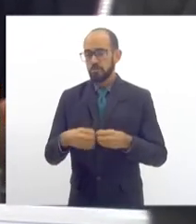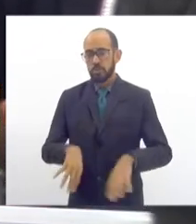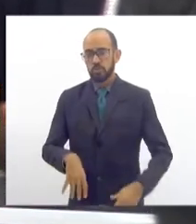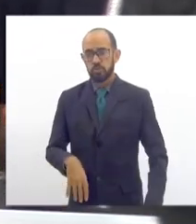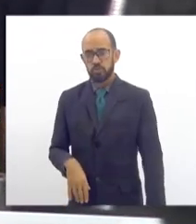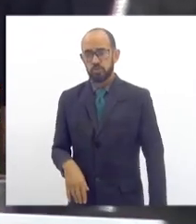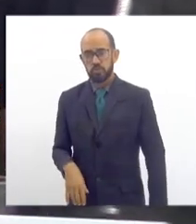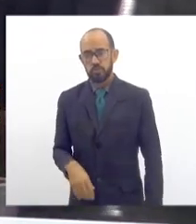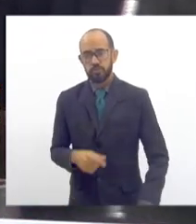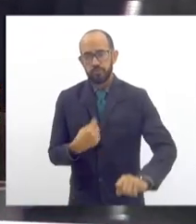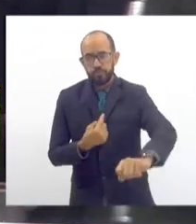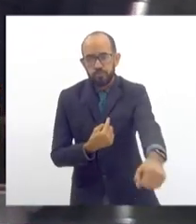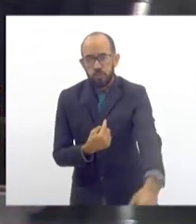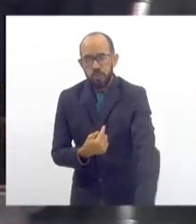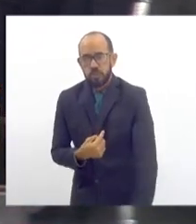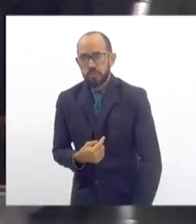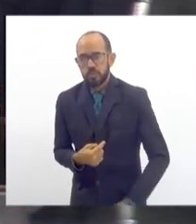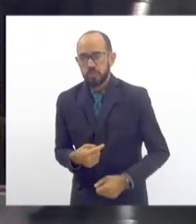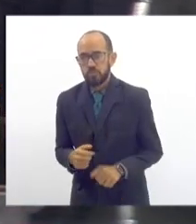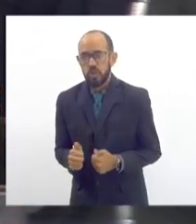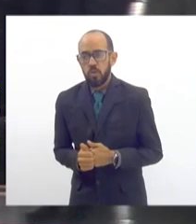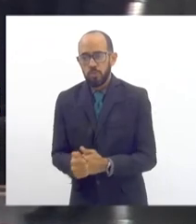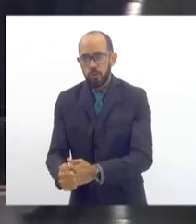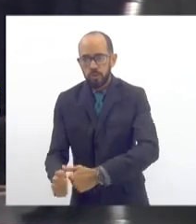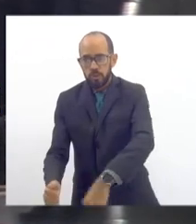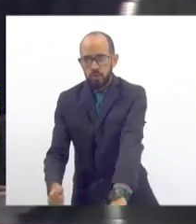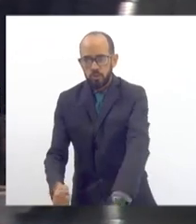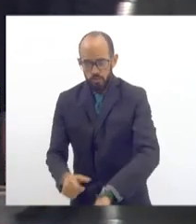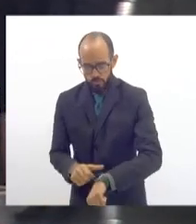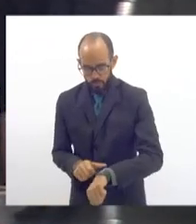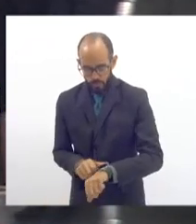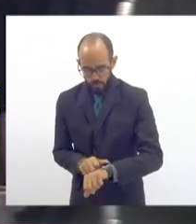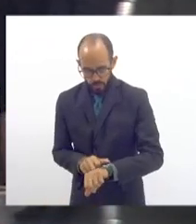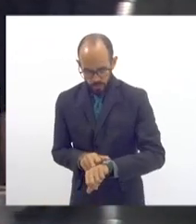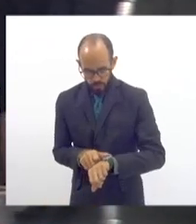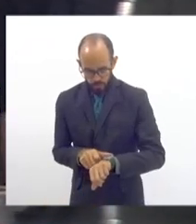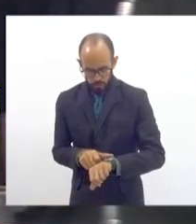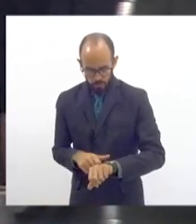a gente tem acompanhado de perto. Eu agradeço também aqui a presença